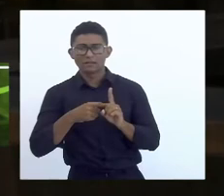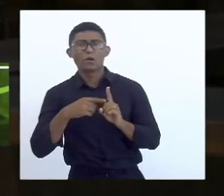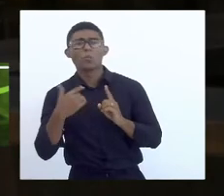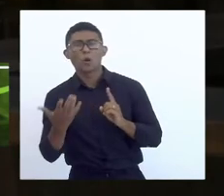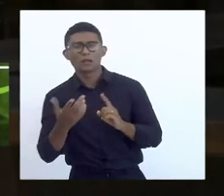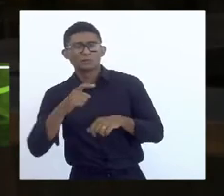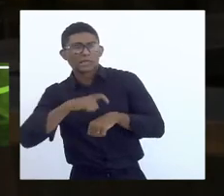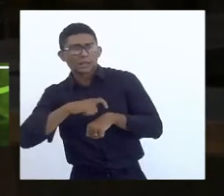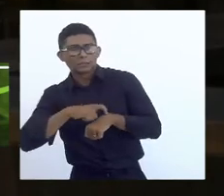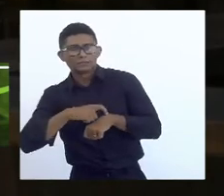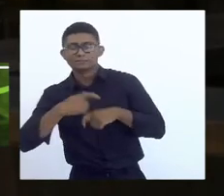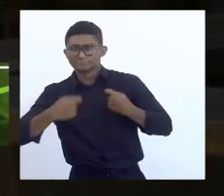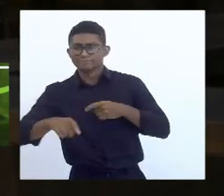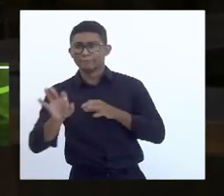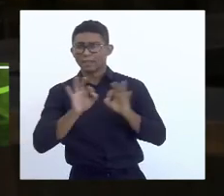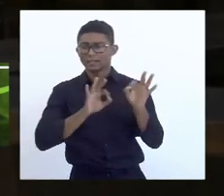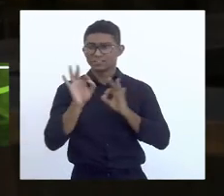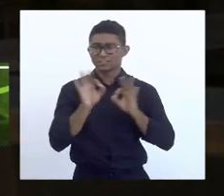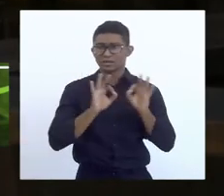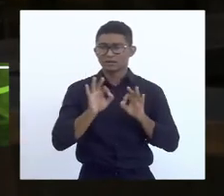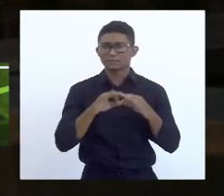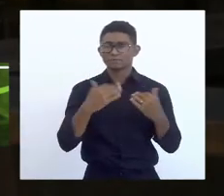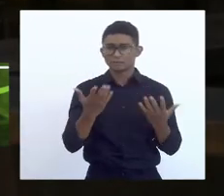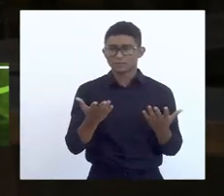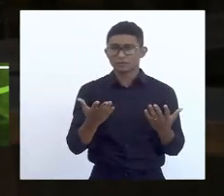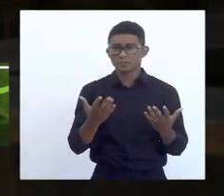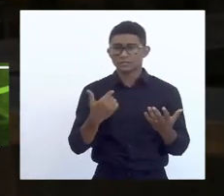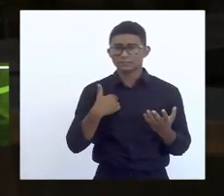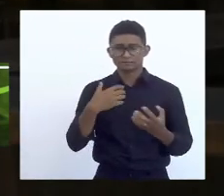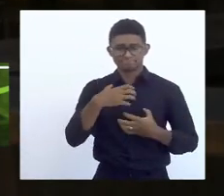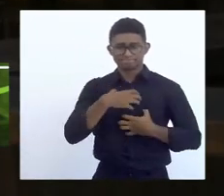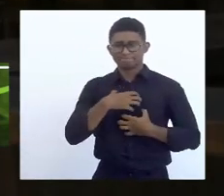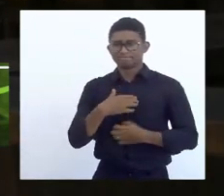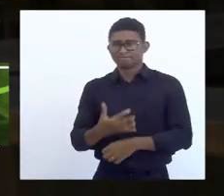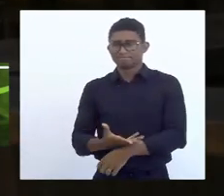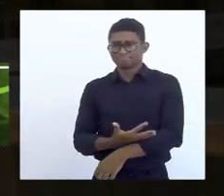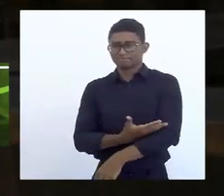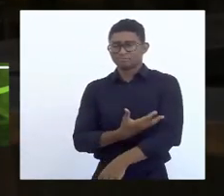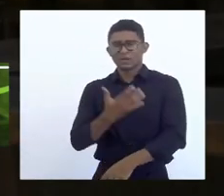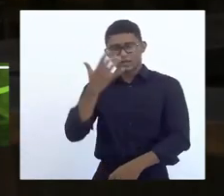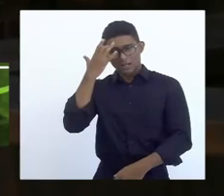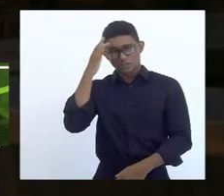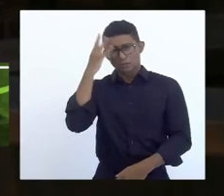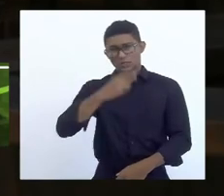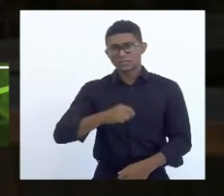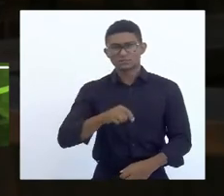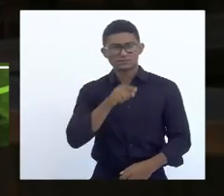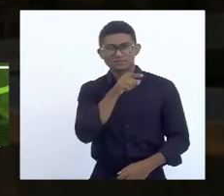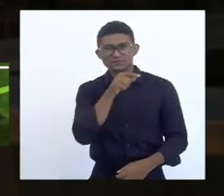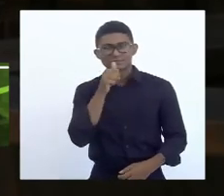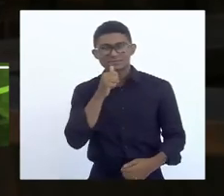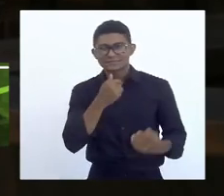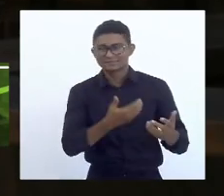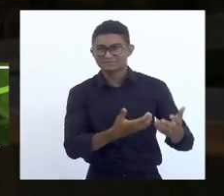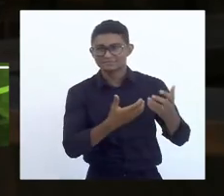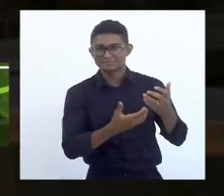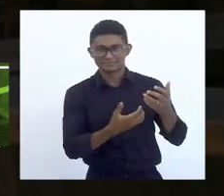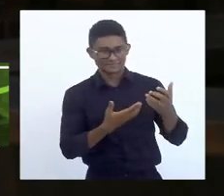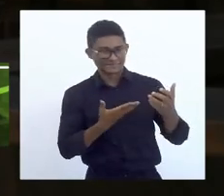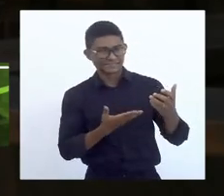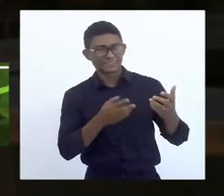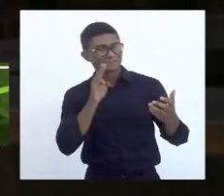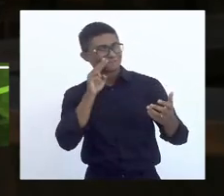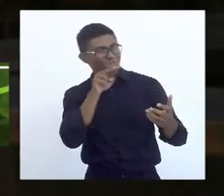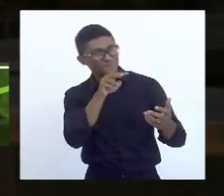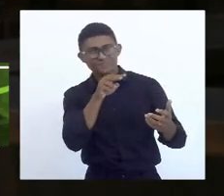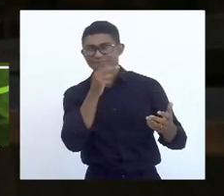Thalíria entrando aqui também como Ana, eu me emociono de novo, porque eu acho isso muito bonito. E linkando isso,